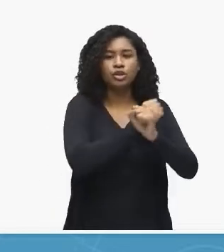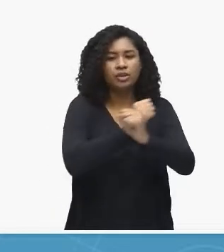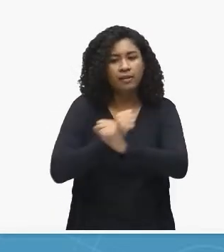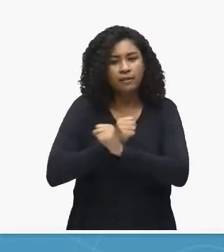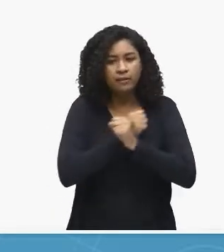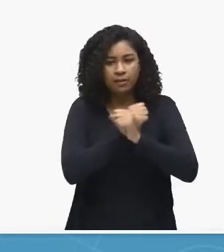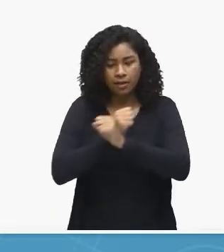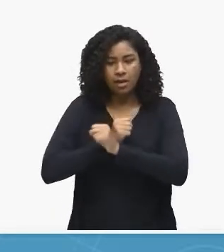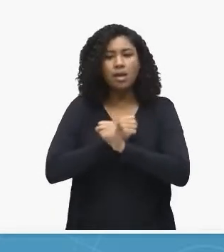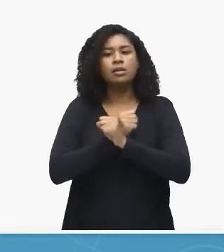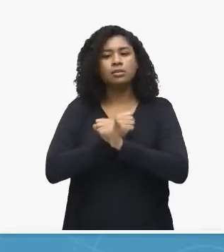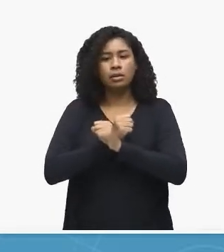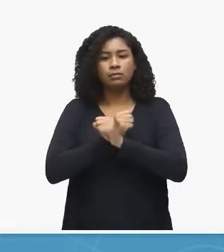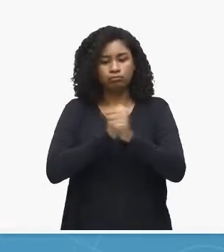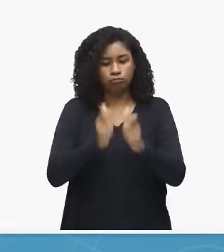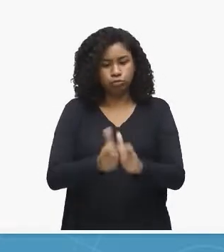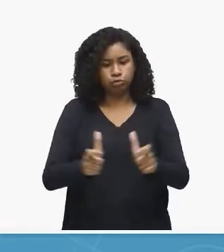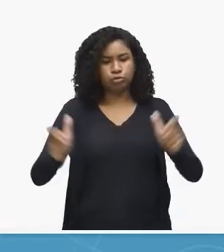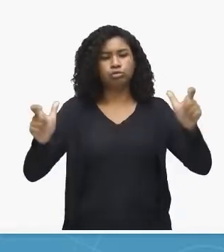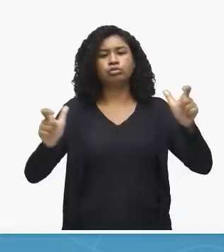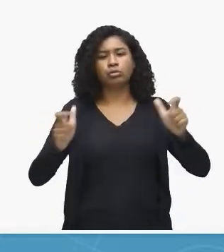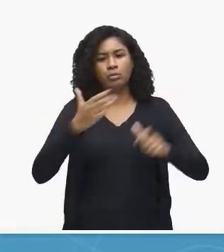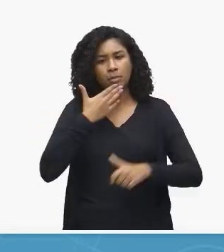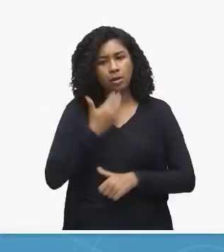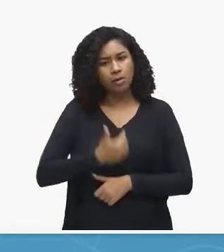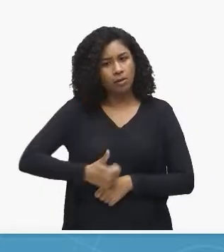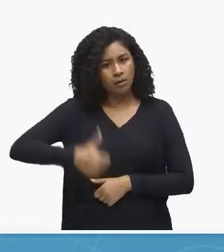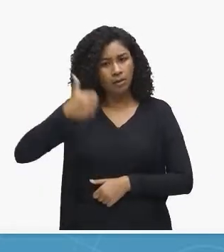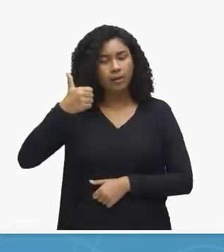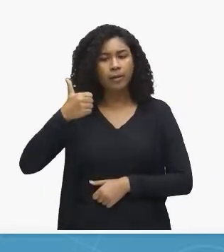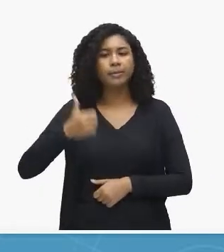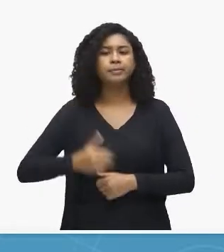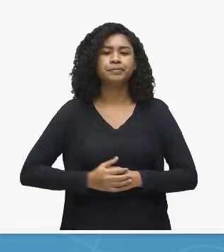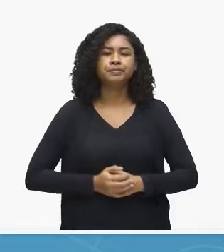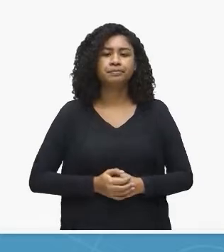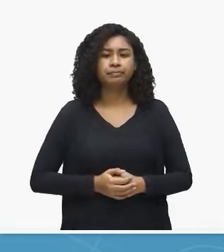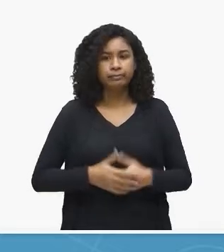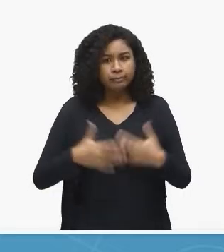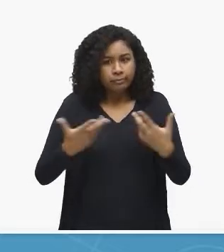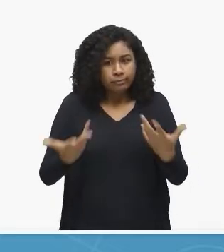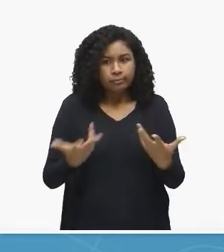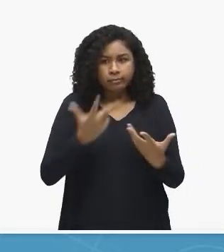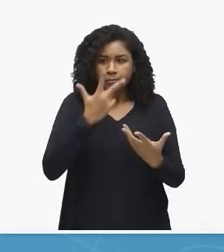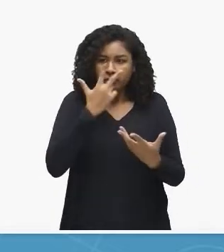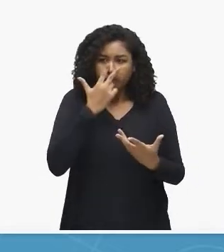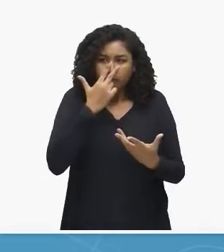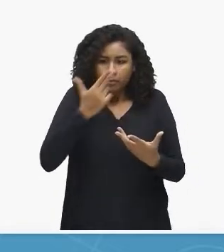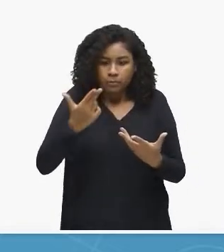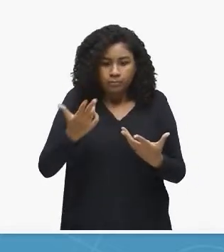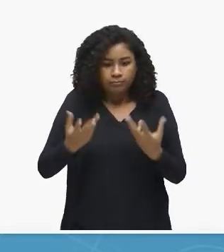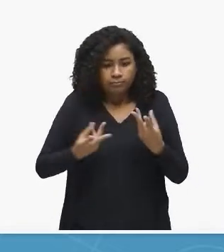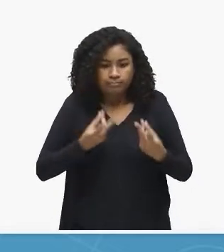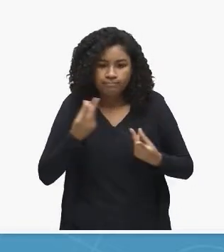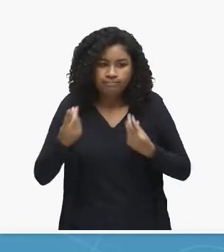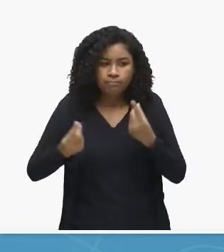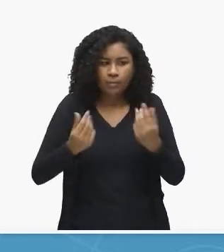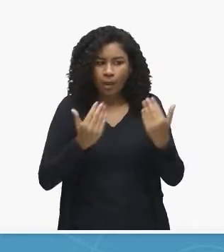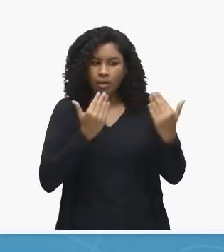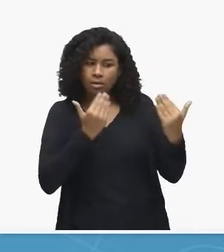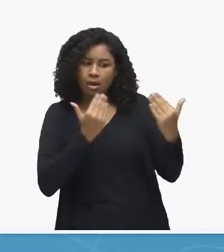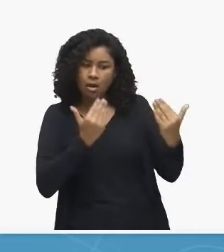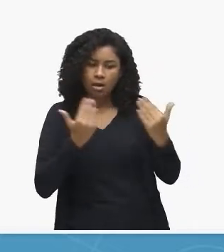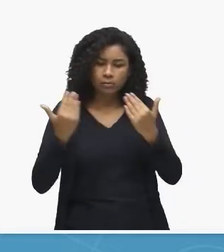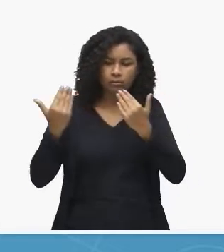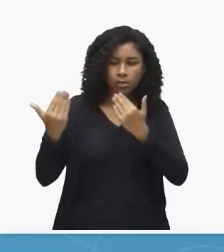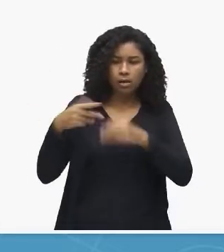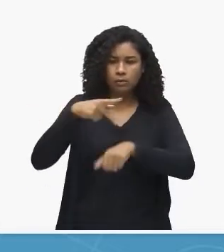ataque, que elas vão criar aí um ambiente de desconfiança e de temor, vão tornar aí uma